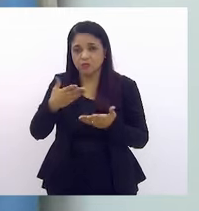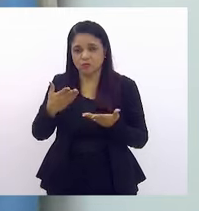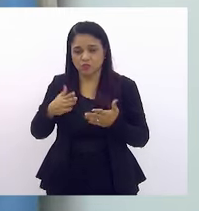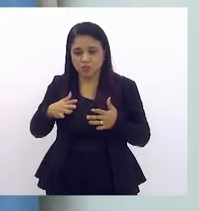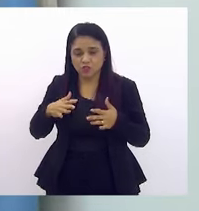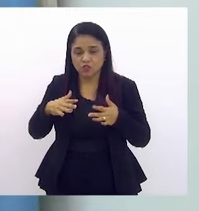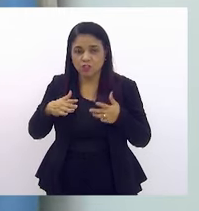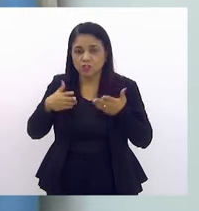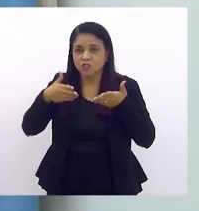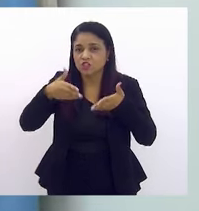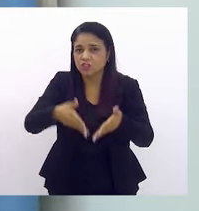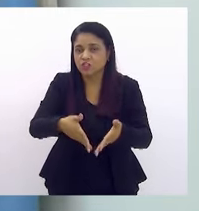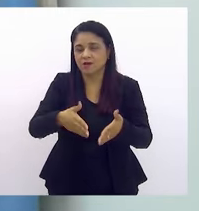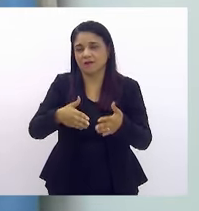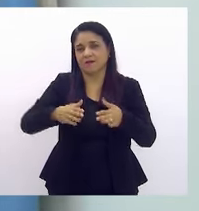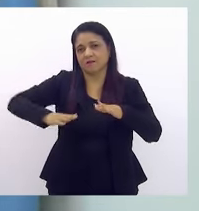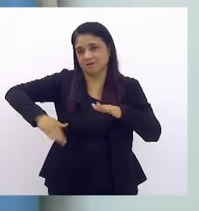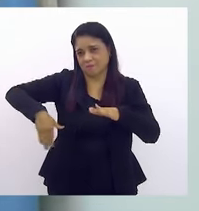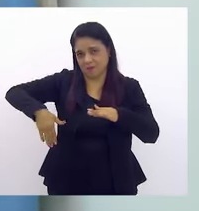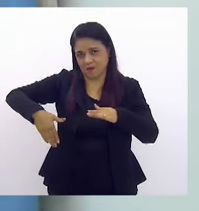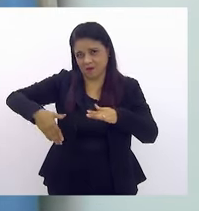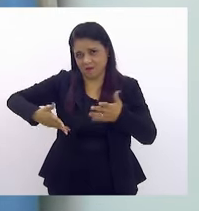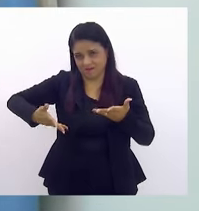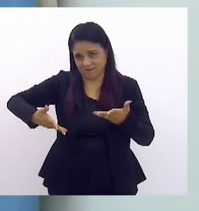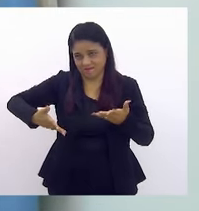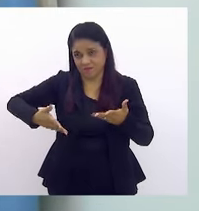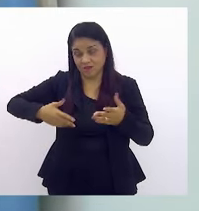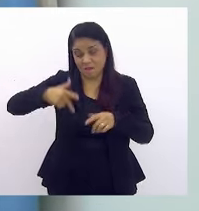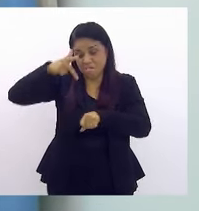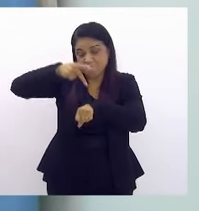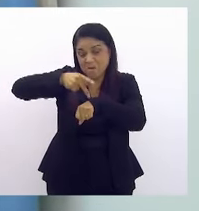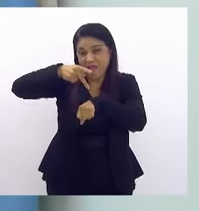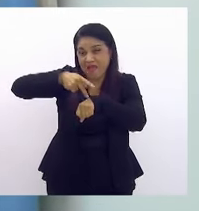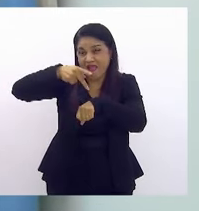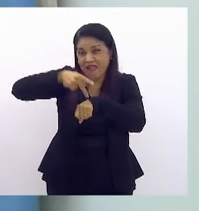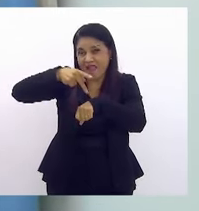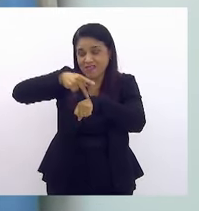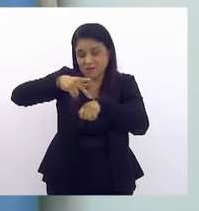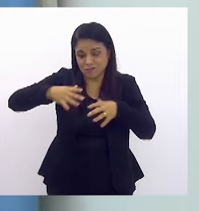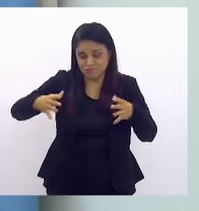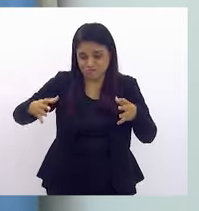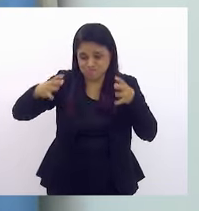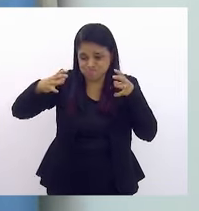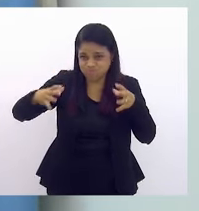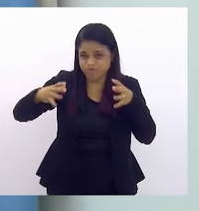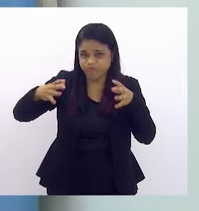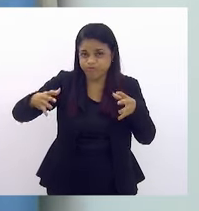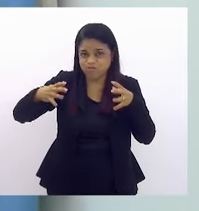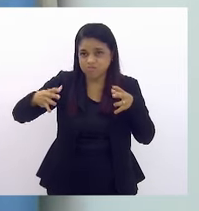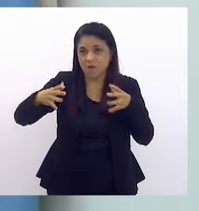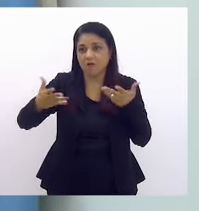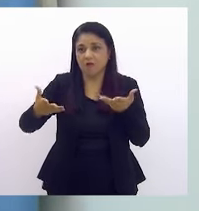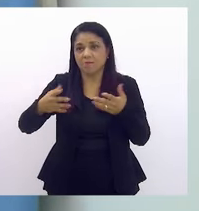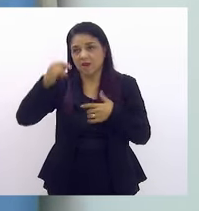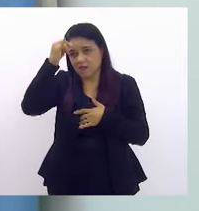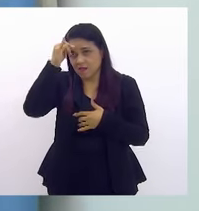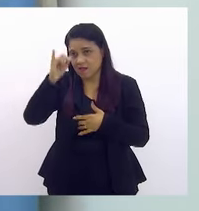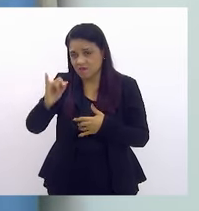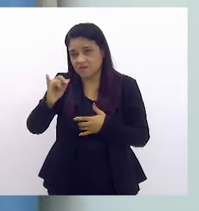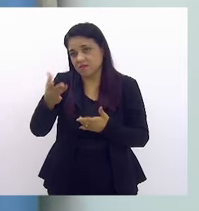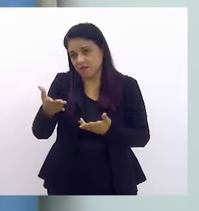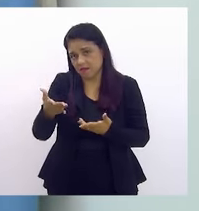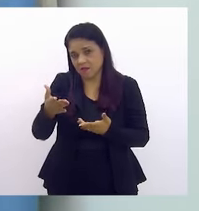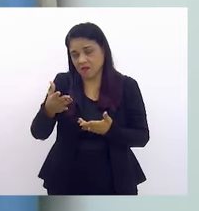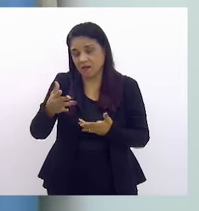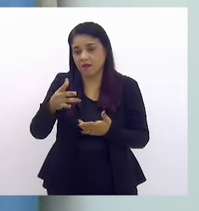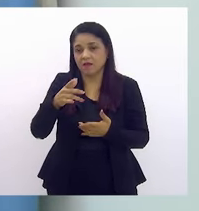iam e entravam direto na areia. Agora tem pedregulhos imensos ali, talvez para evitar das